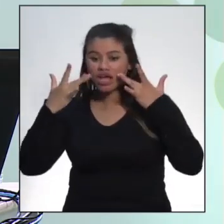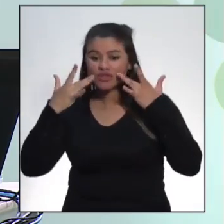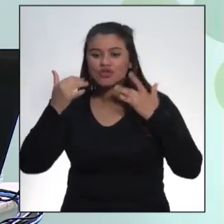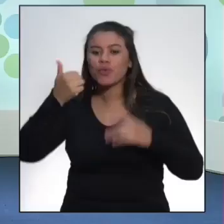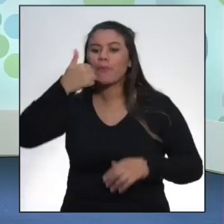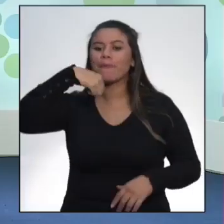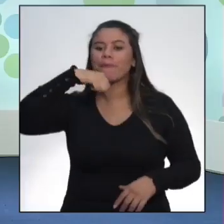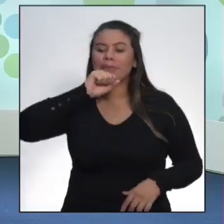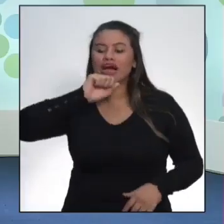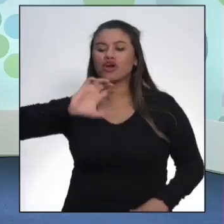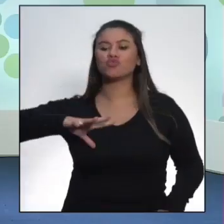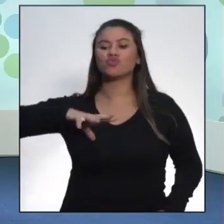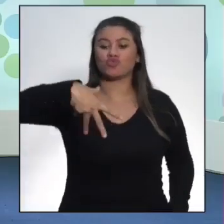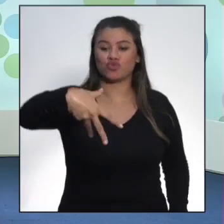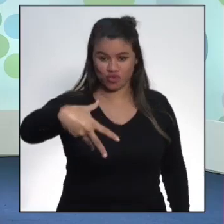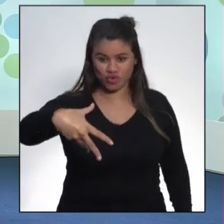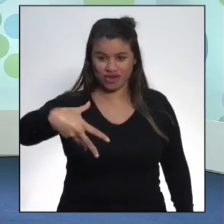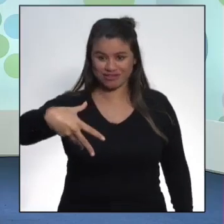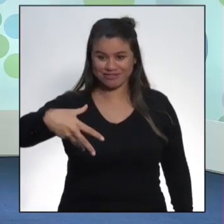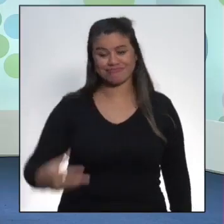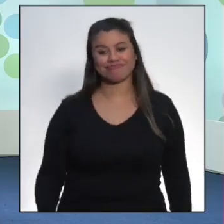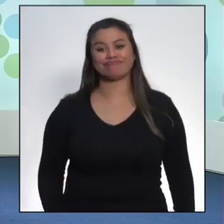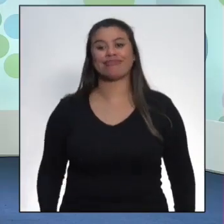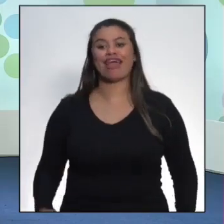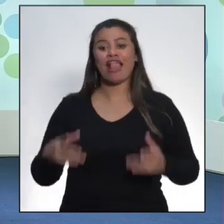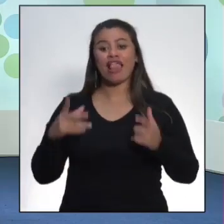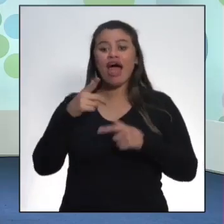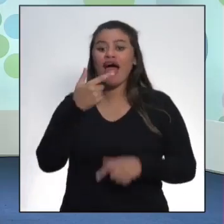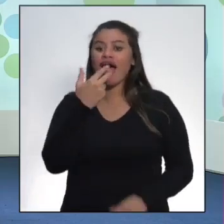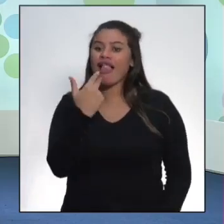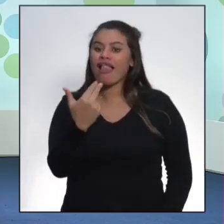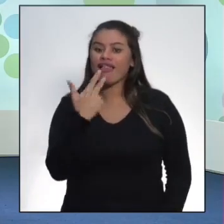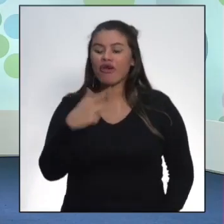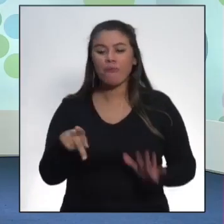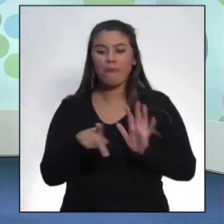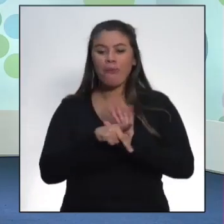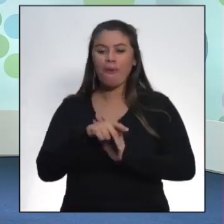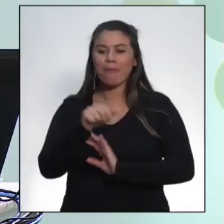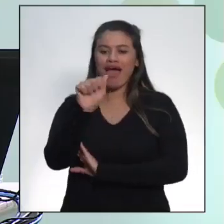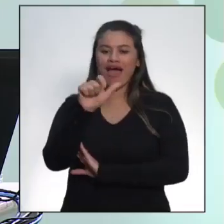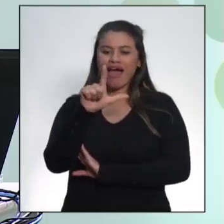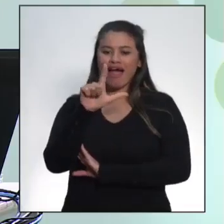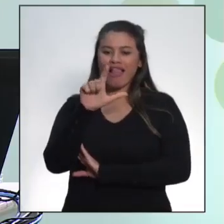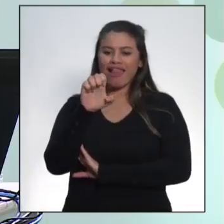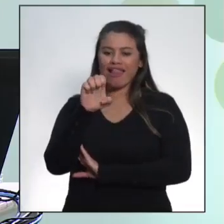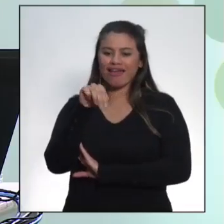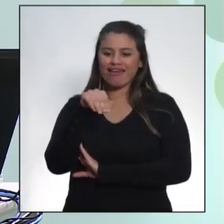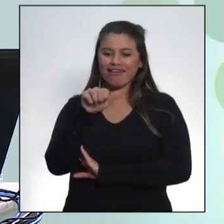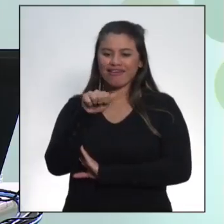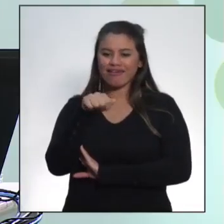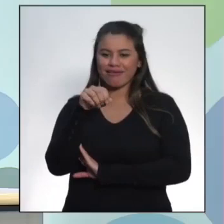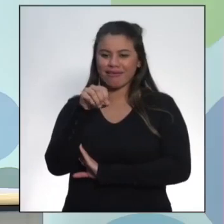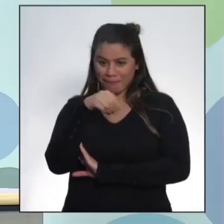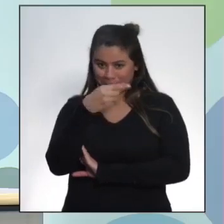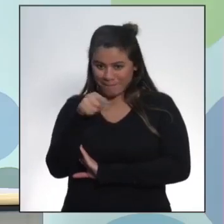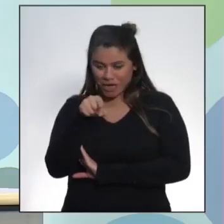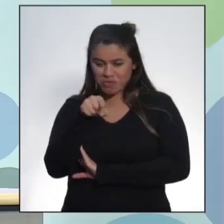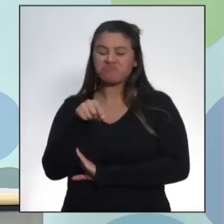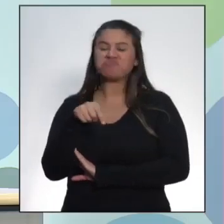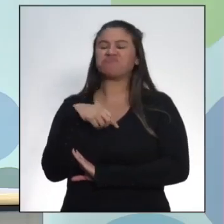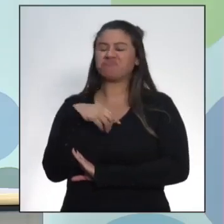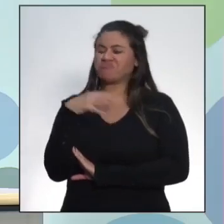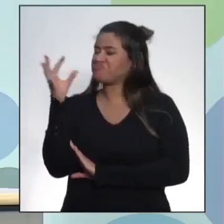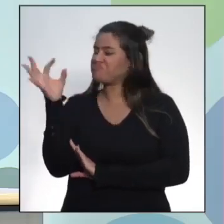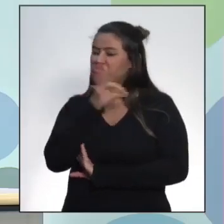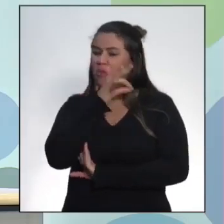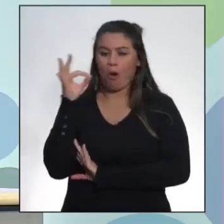em alemão. Sério, em alemão? Em alemão. Caramba. Maravilhosamente a peça. Fantástica, eu recomendo. Recomenda?